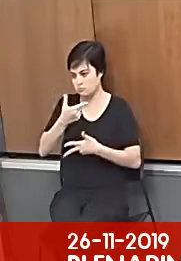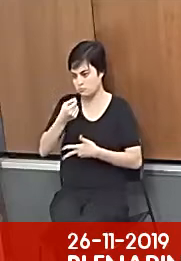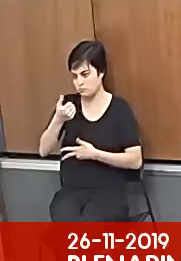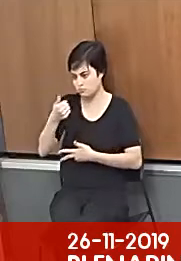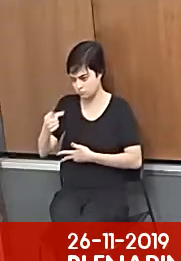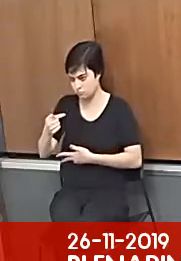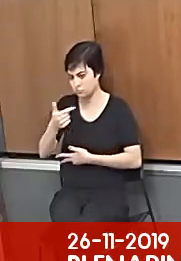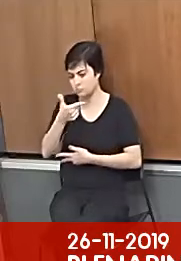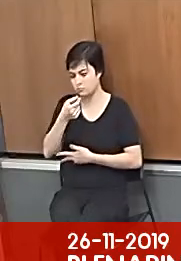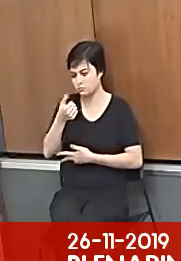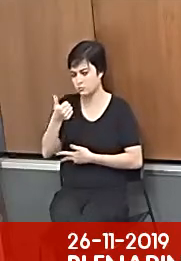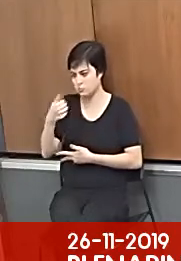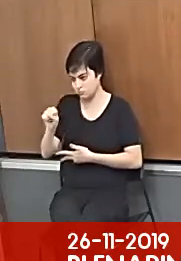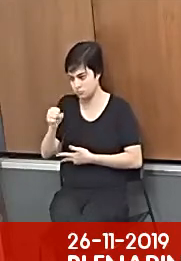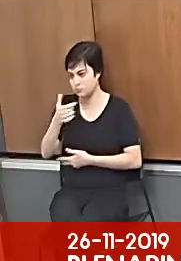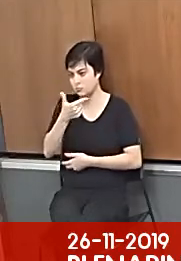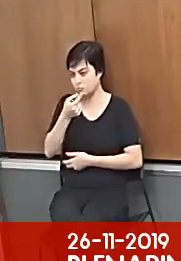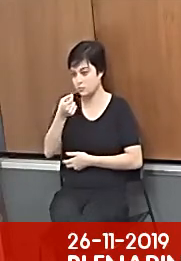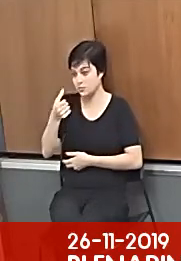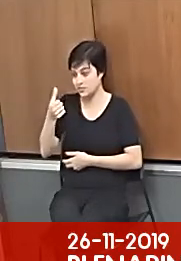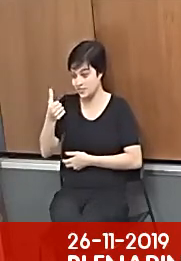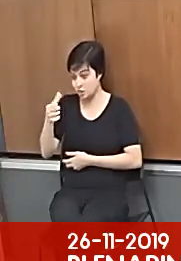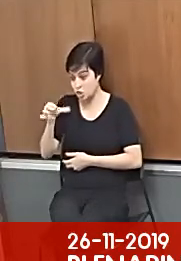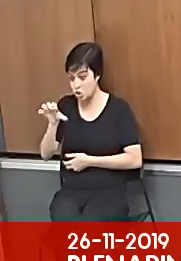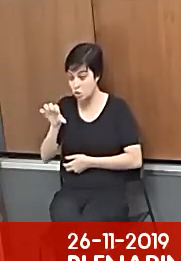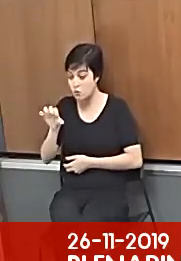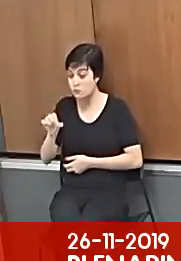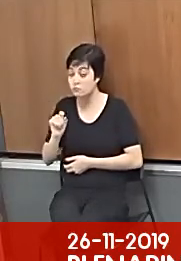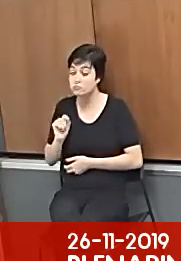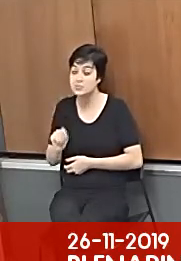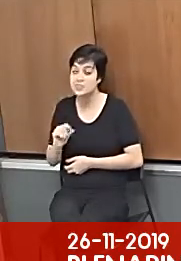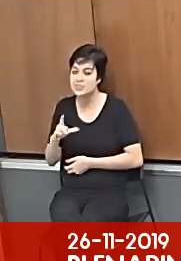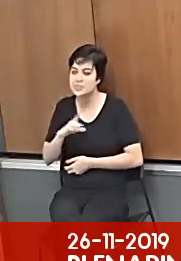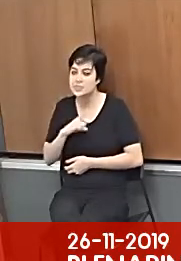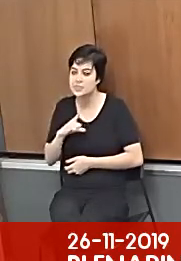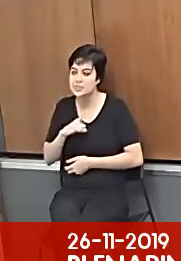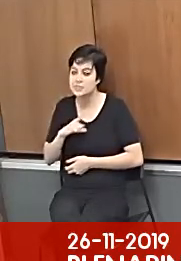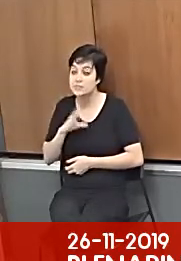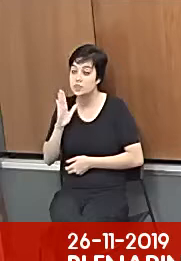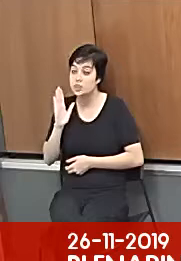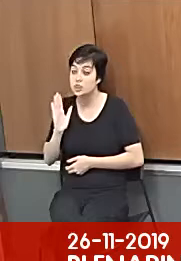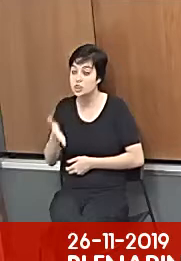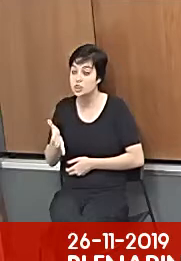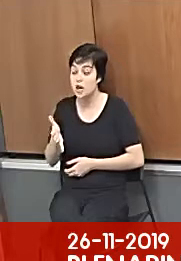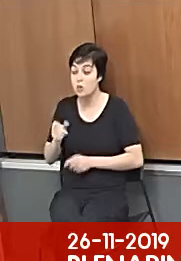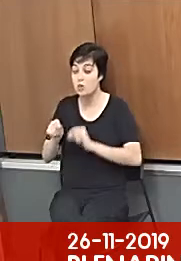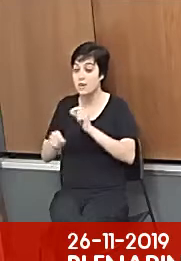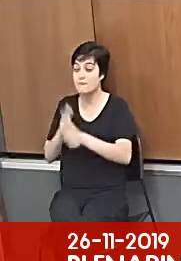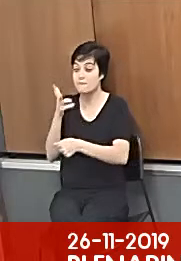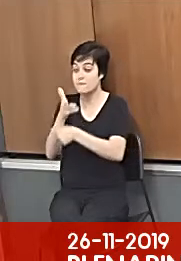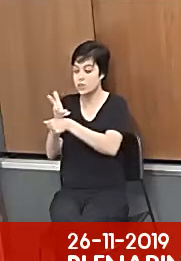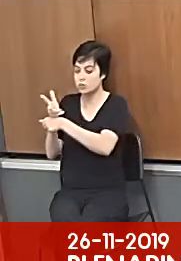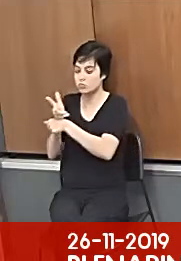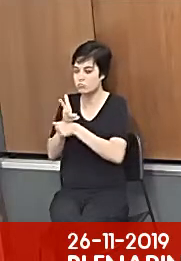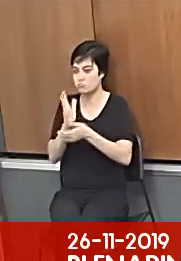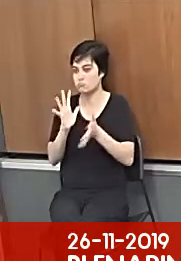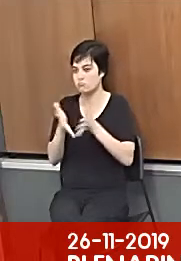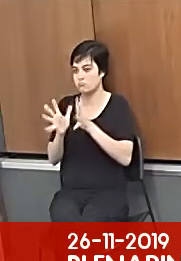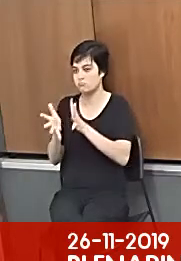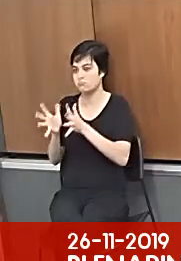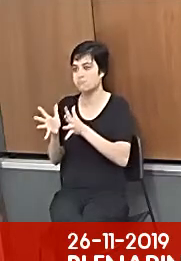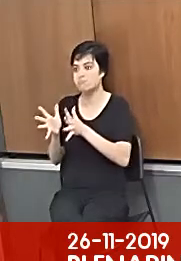em 2019, farão em 2020, já tiveram, por exemplo, a videoprova traduzida em Libras.